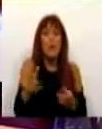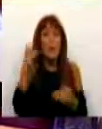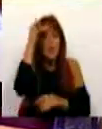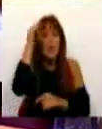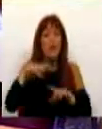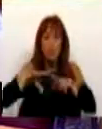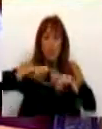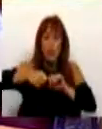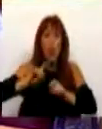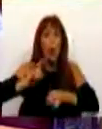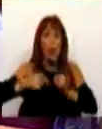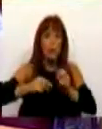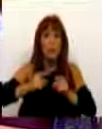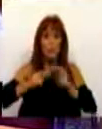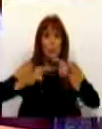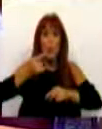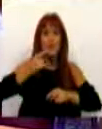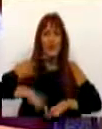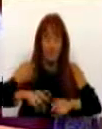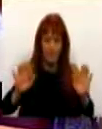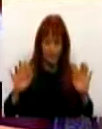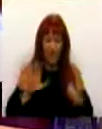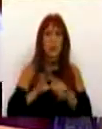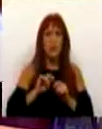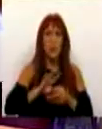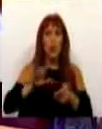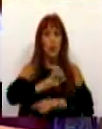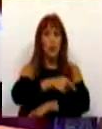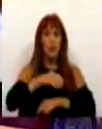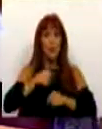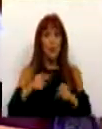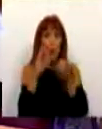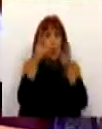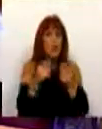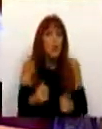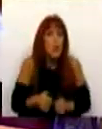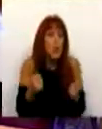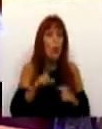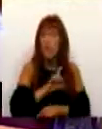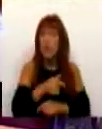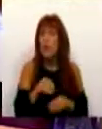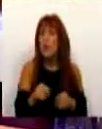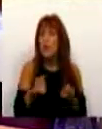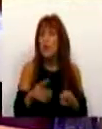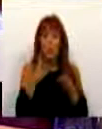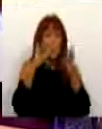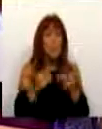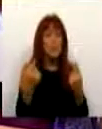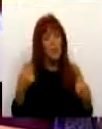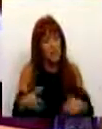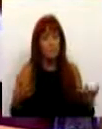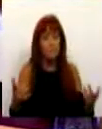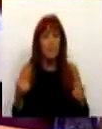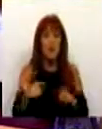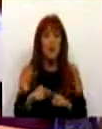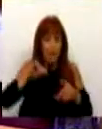fácil destruir do que reconstruir. No que diz respeito ao poder local, este é um orçamento que é bom para o poder local. É um orçamento que